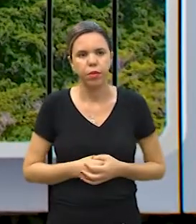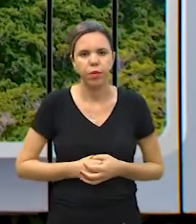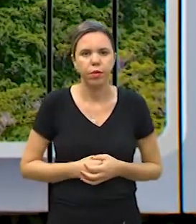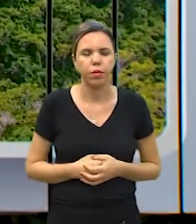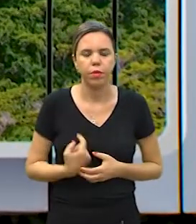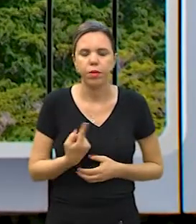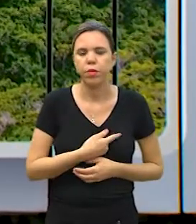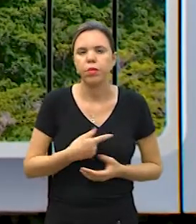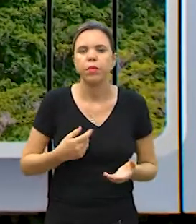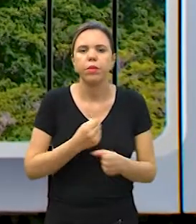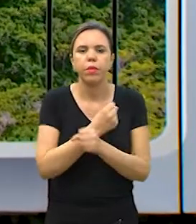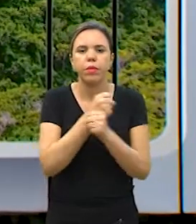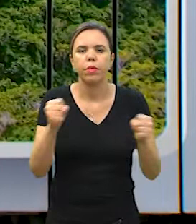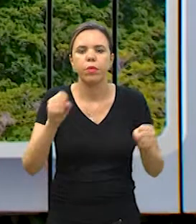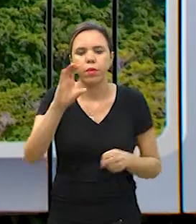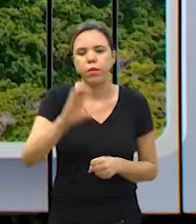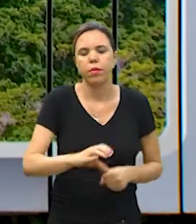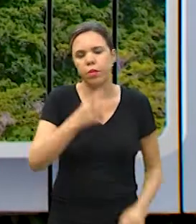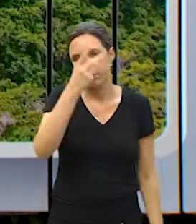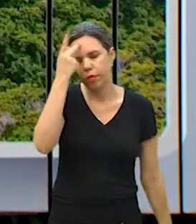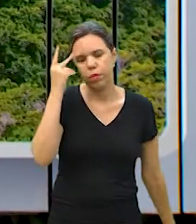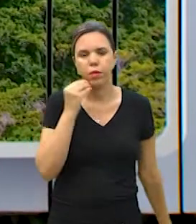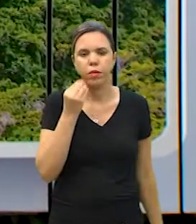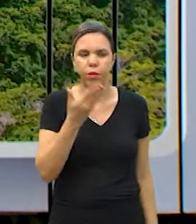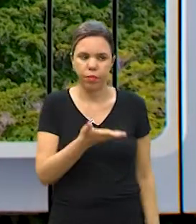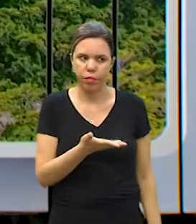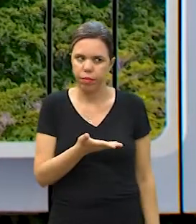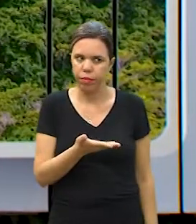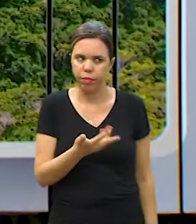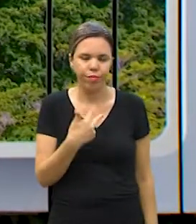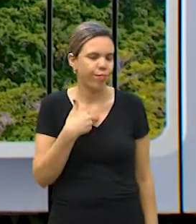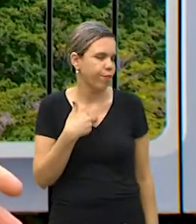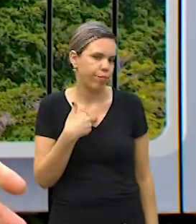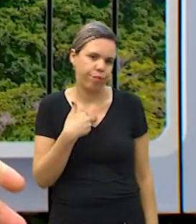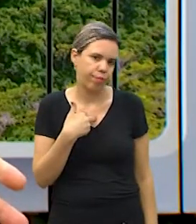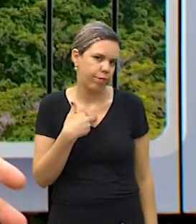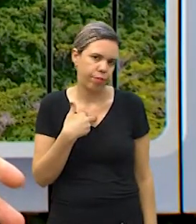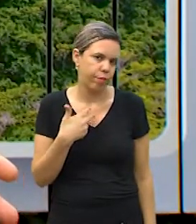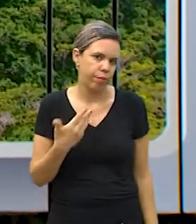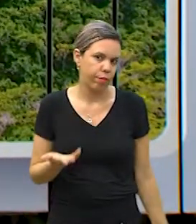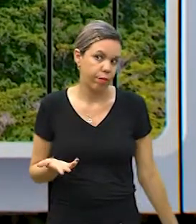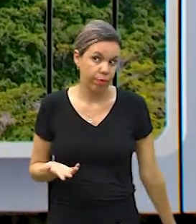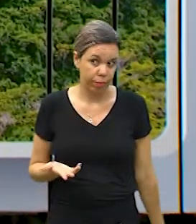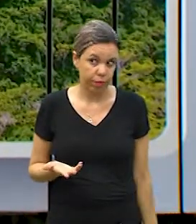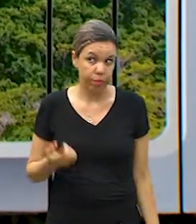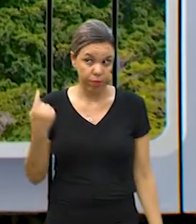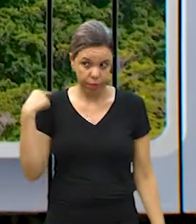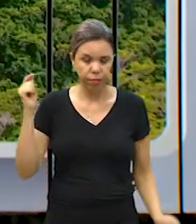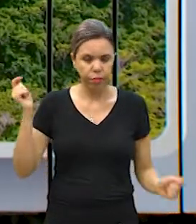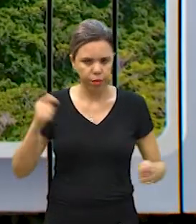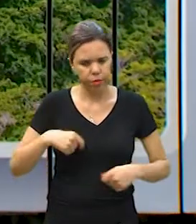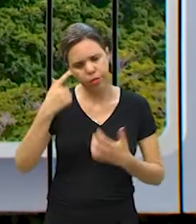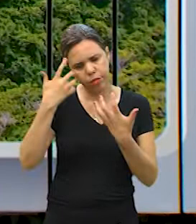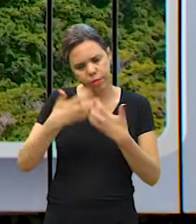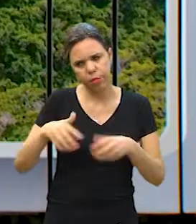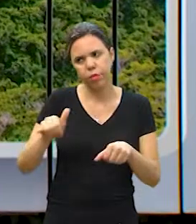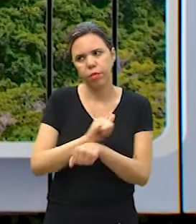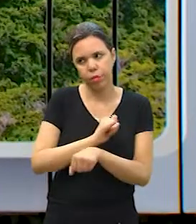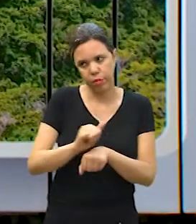formação. Nós vamos reprovar o cidadão com uma oportunidade como essa? Não é possível. Agora, era possível